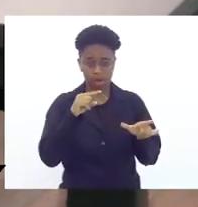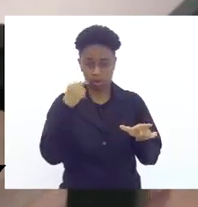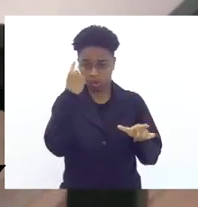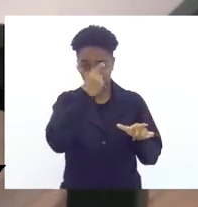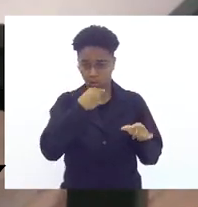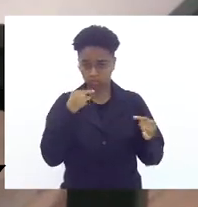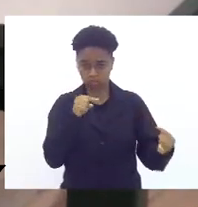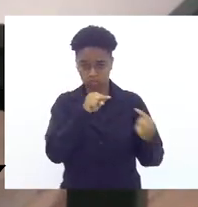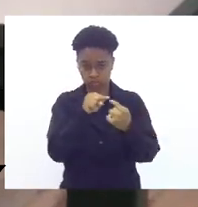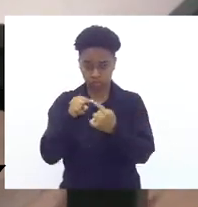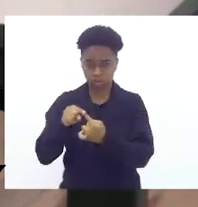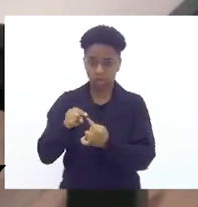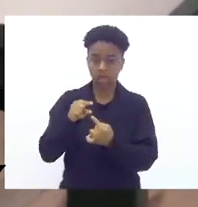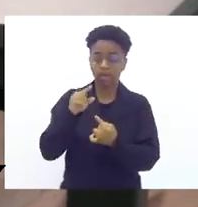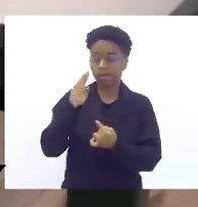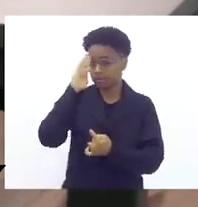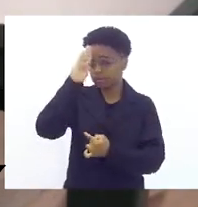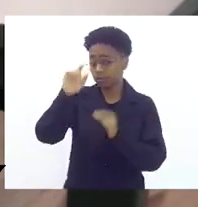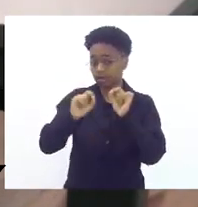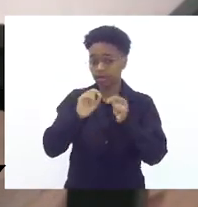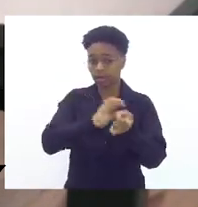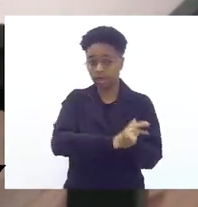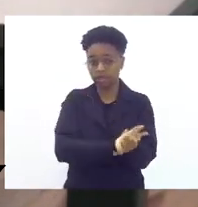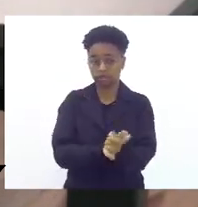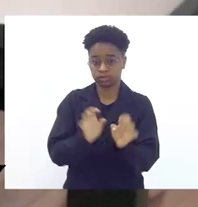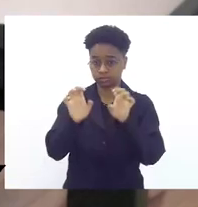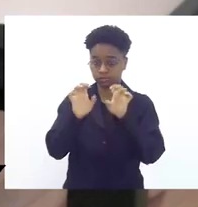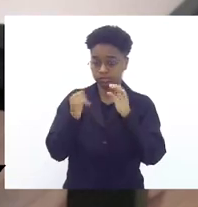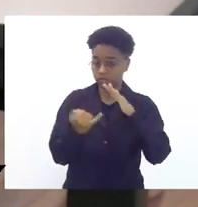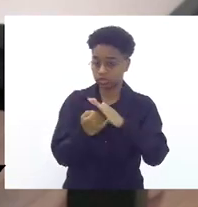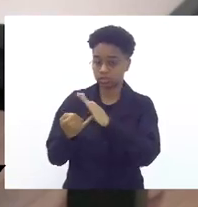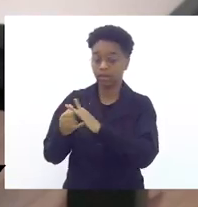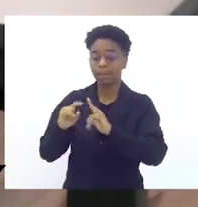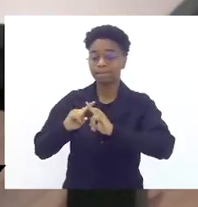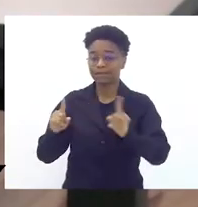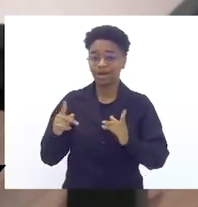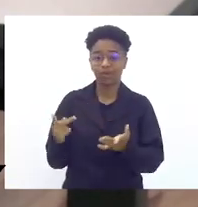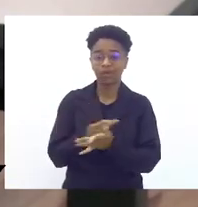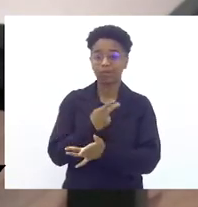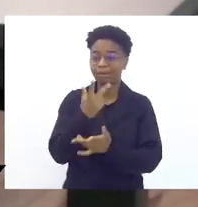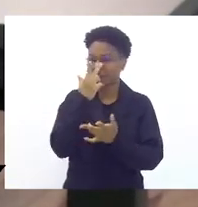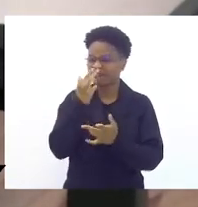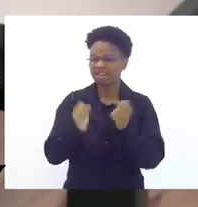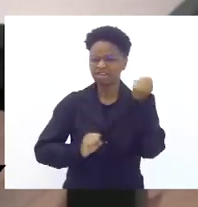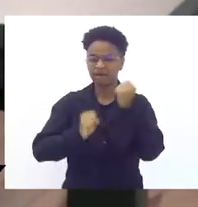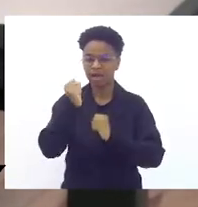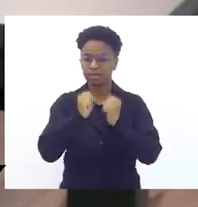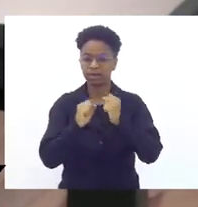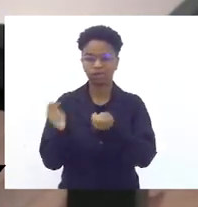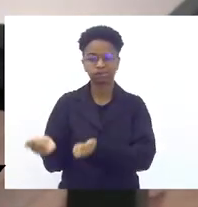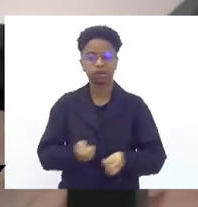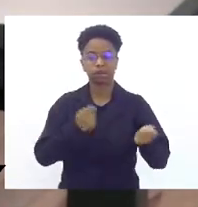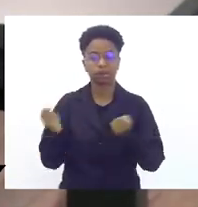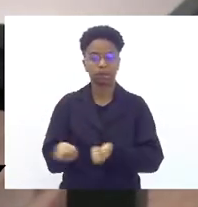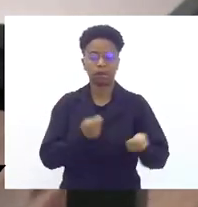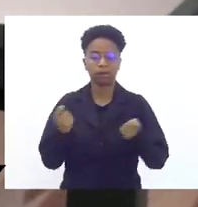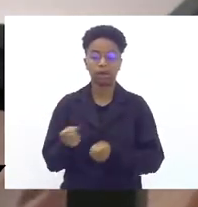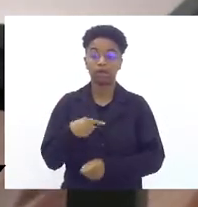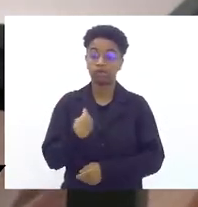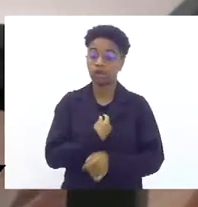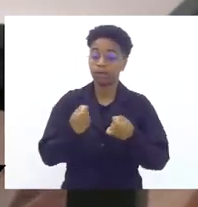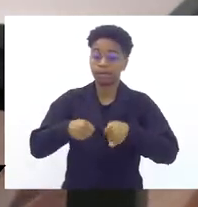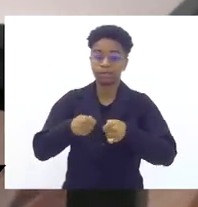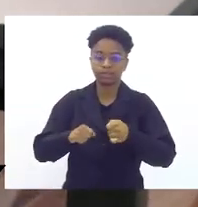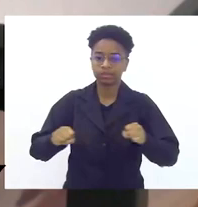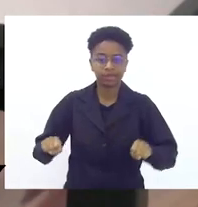é o racismo institucional e o que se tem é uma verdadeira produção Fabril é uma produção Fabril nós precisamos